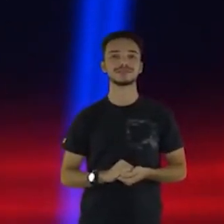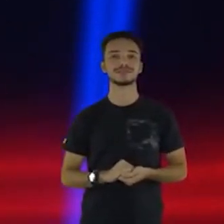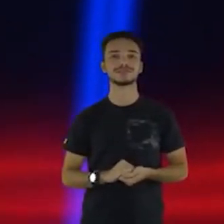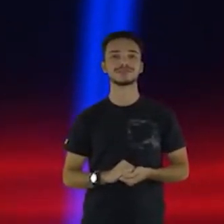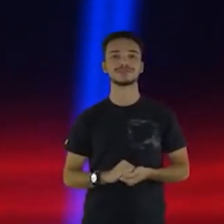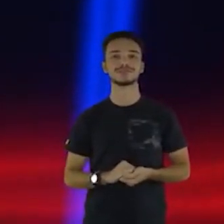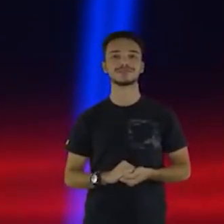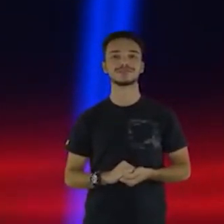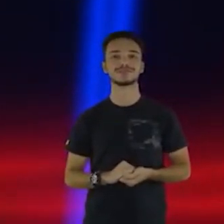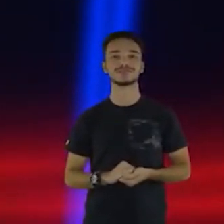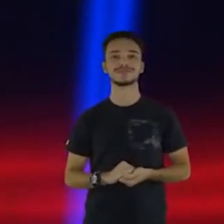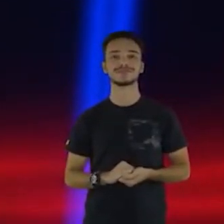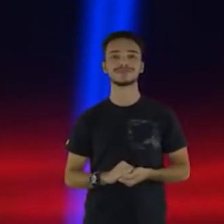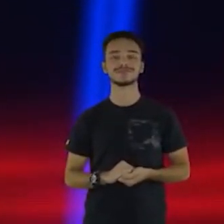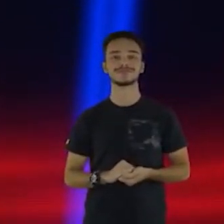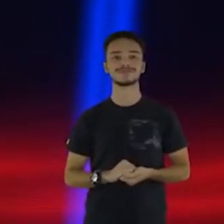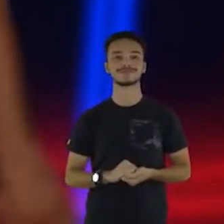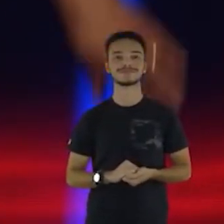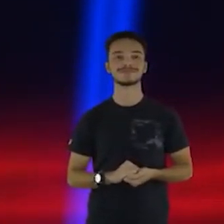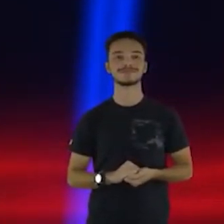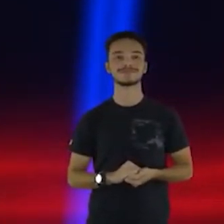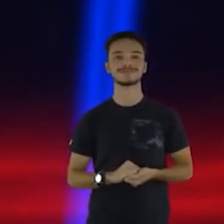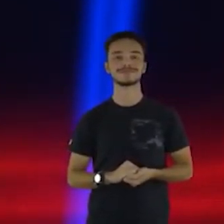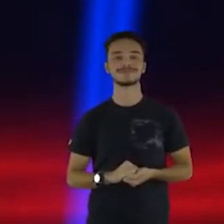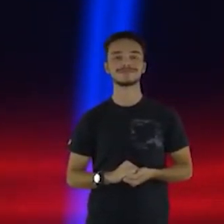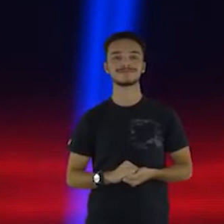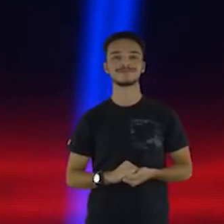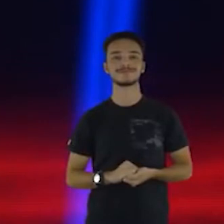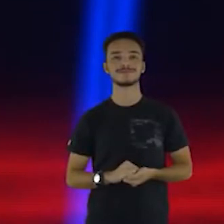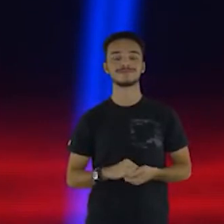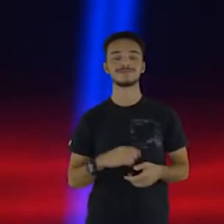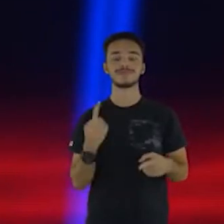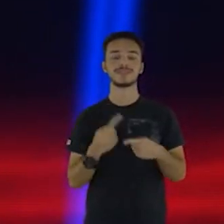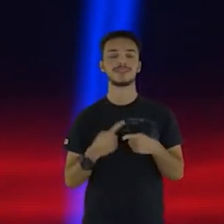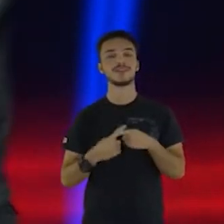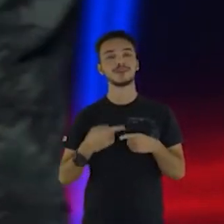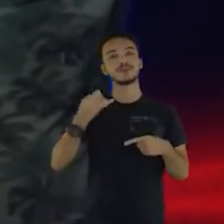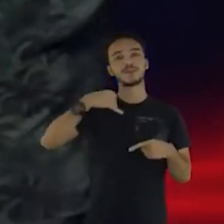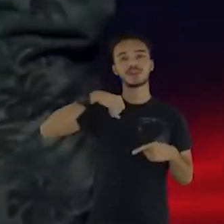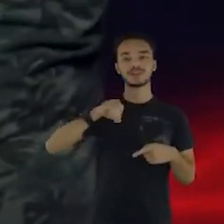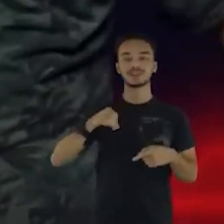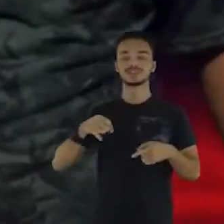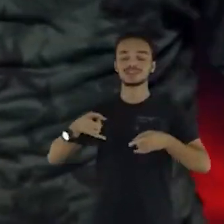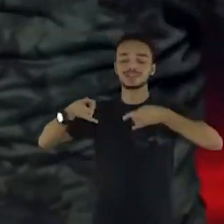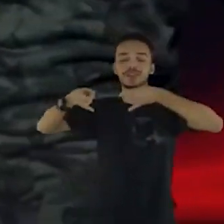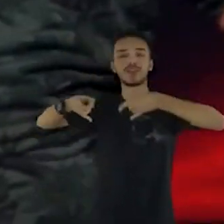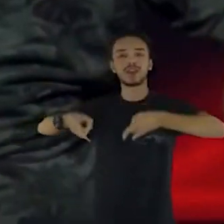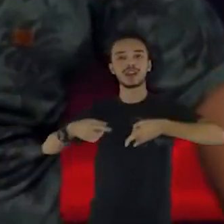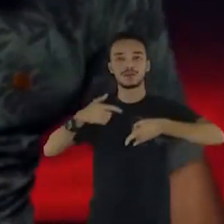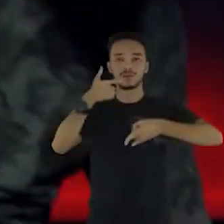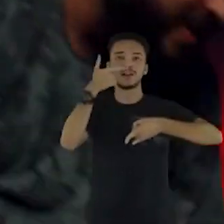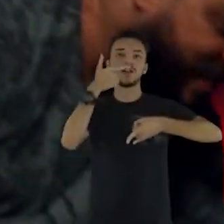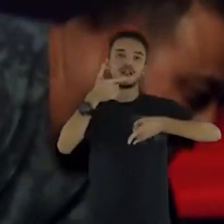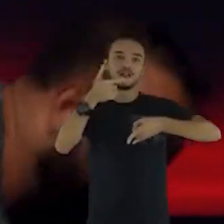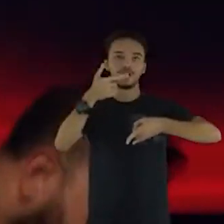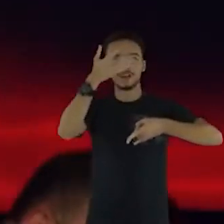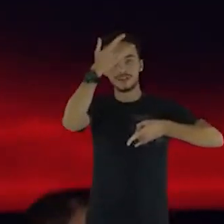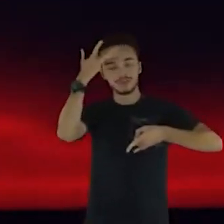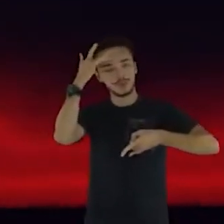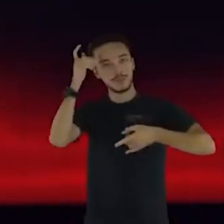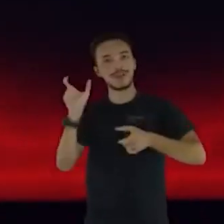Aí você pode jogar o braço para a direita, joga o outro para a esquerda. Eu vou mostrar como que é, irmão, só.